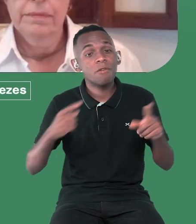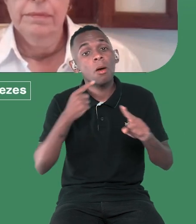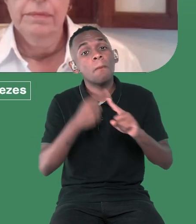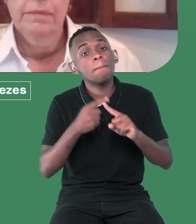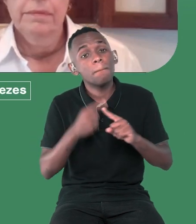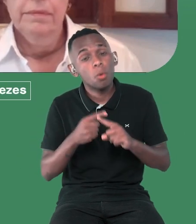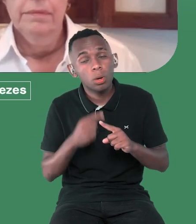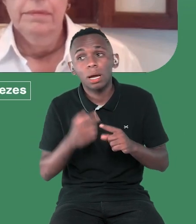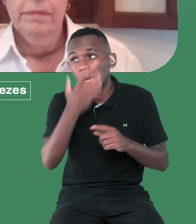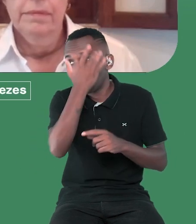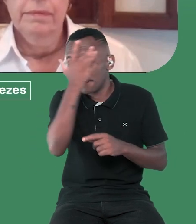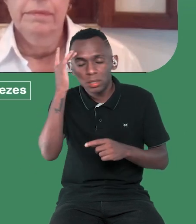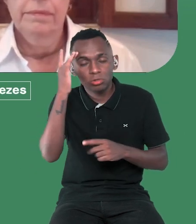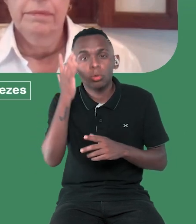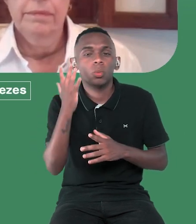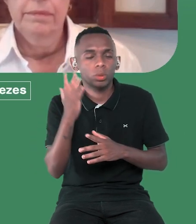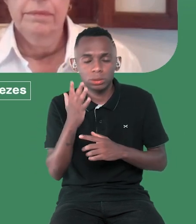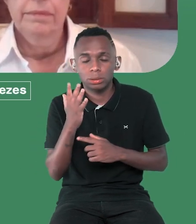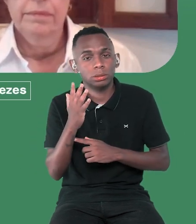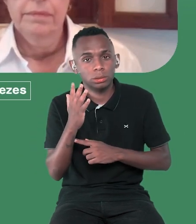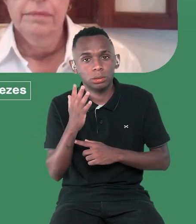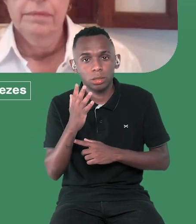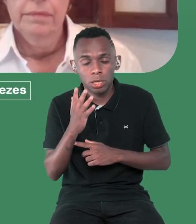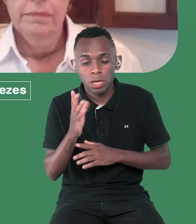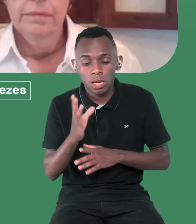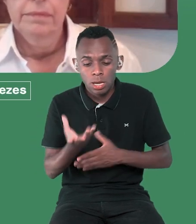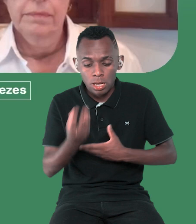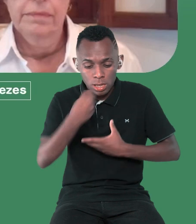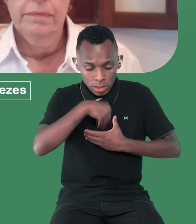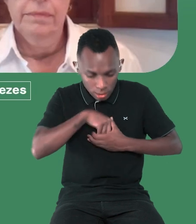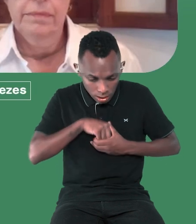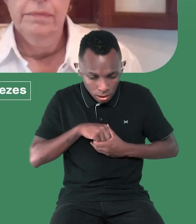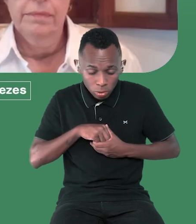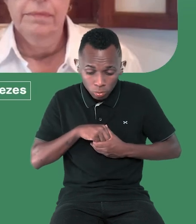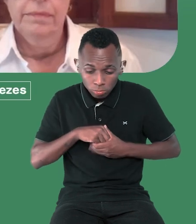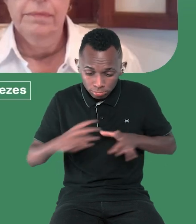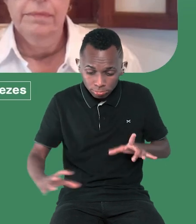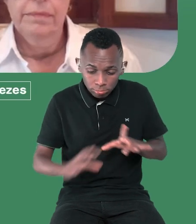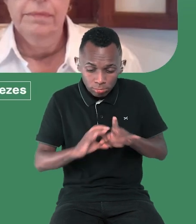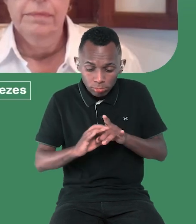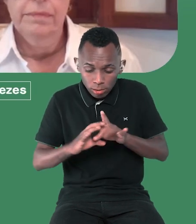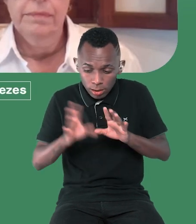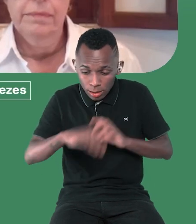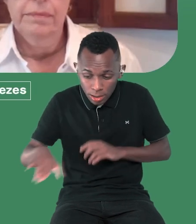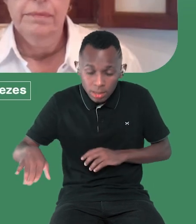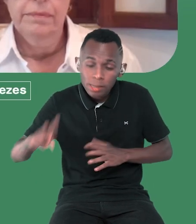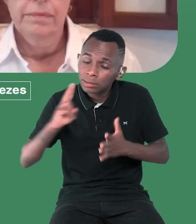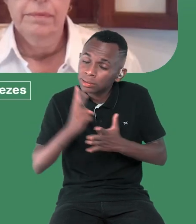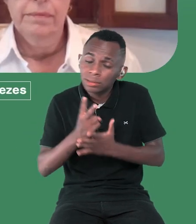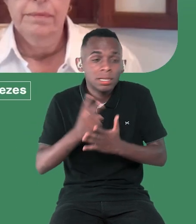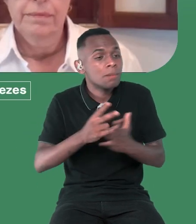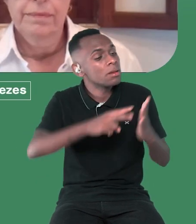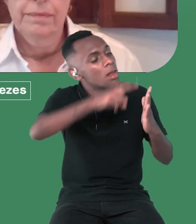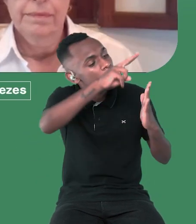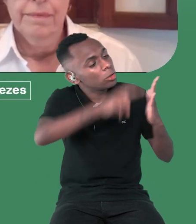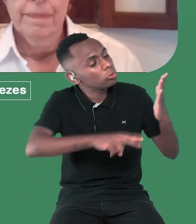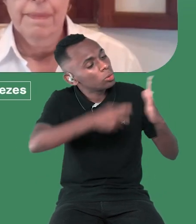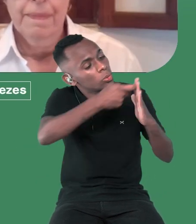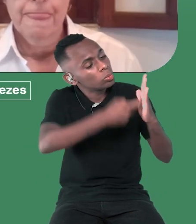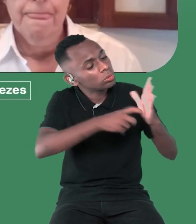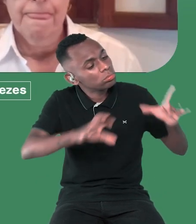Porque as pessoas que não perdem esse lugar dentro de si, elas estão sempre abertas para esses textos que